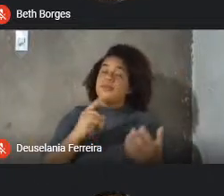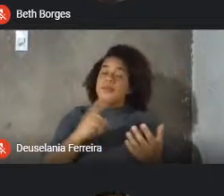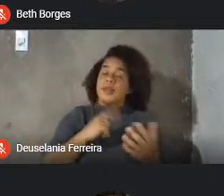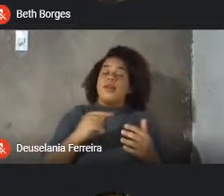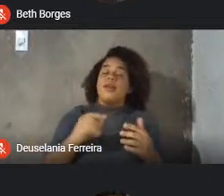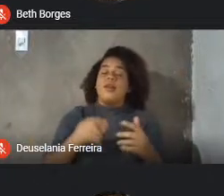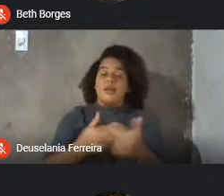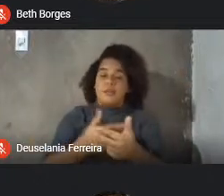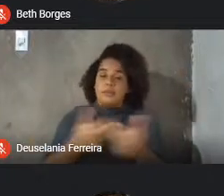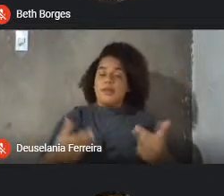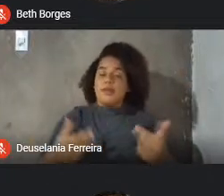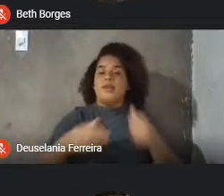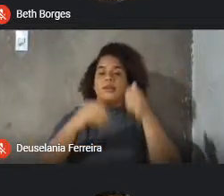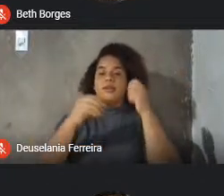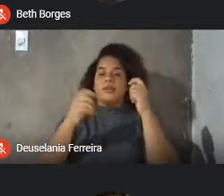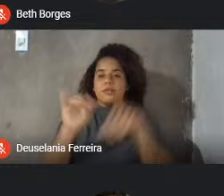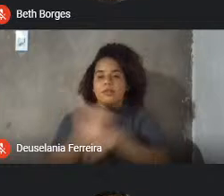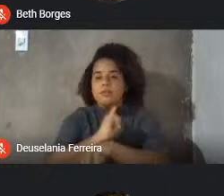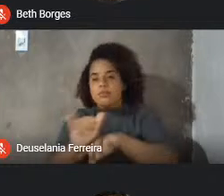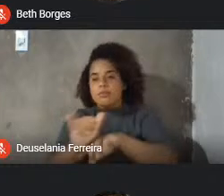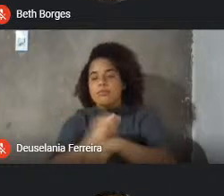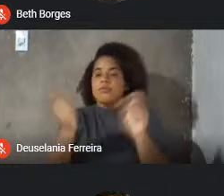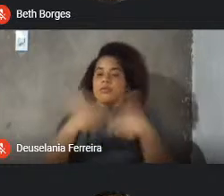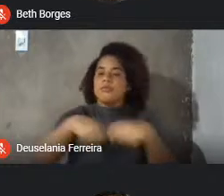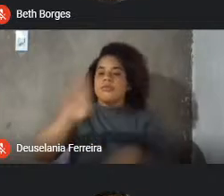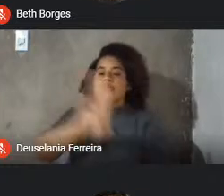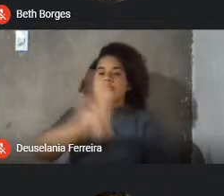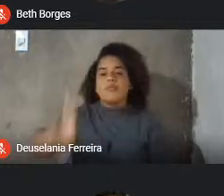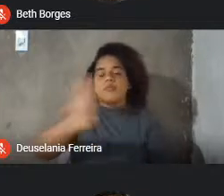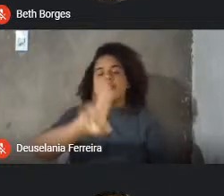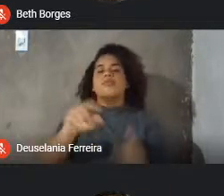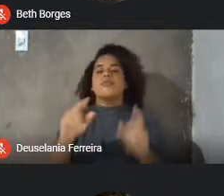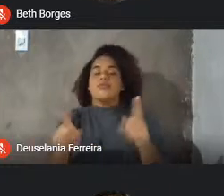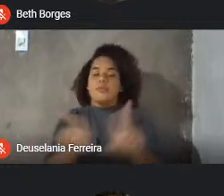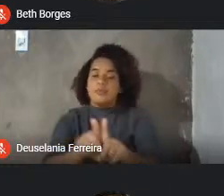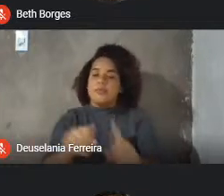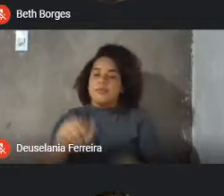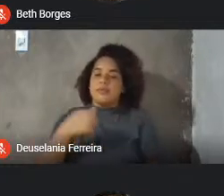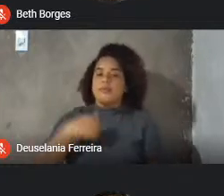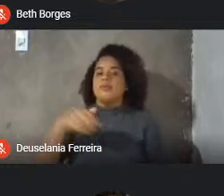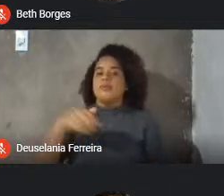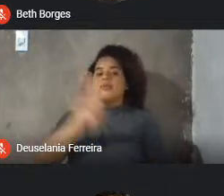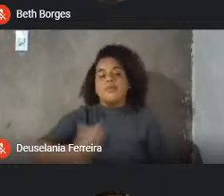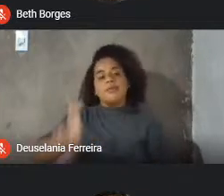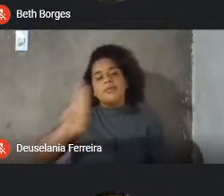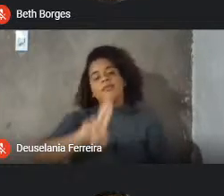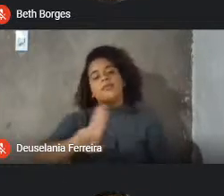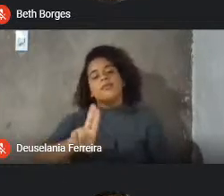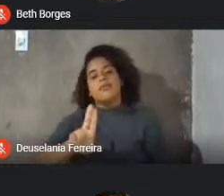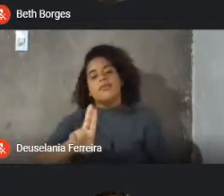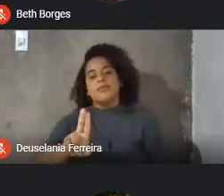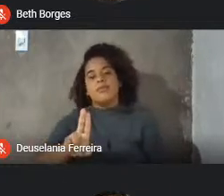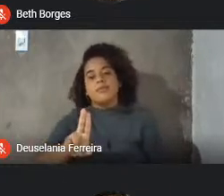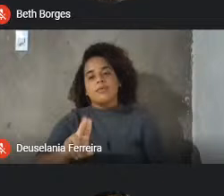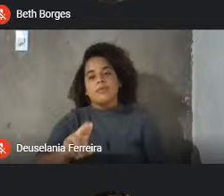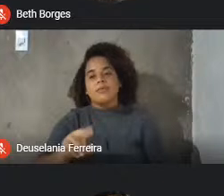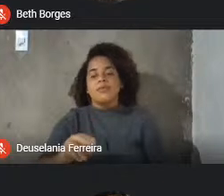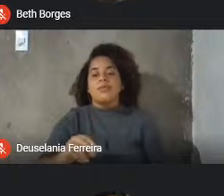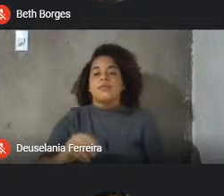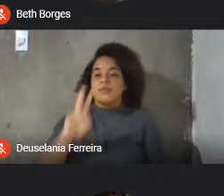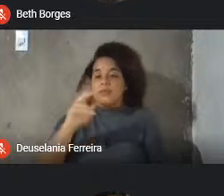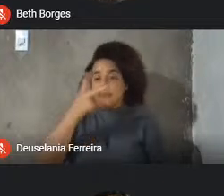de utilizar, tá? Onde eu utilizo isso, utilizo também quando a pessoa vai para a primeira